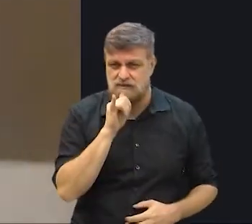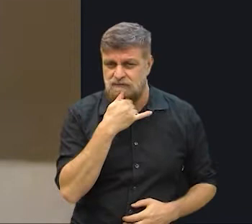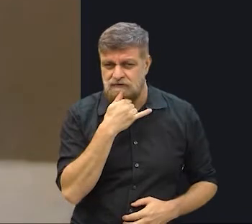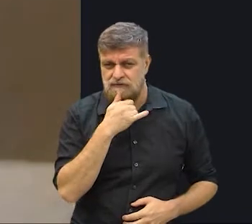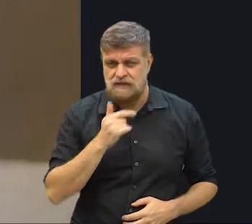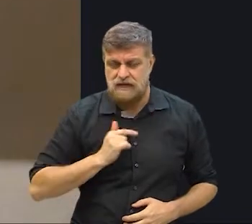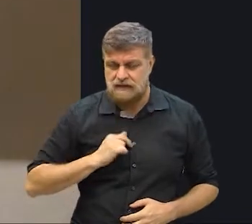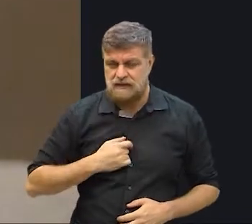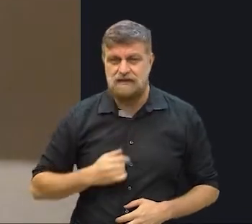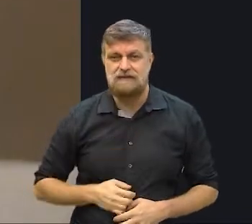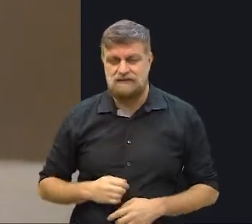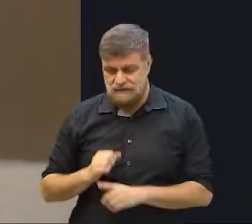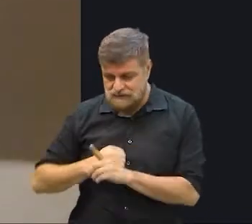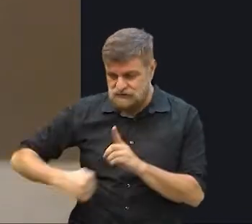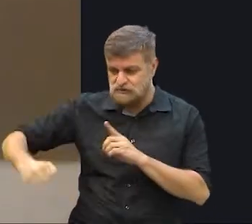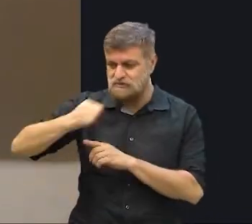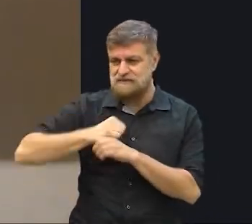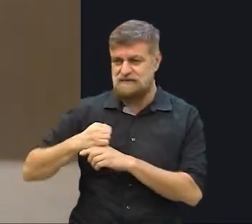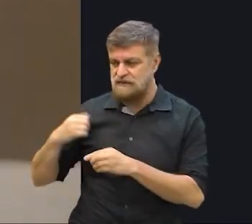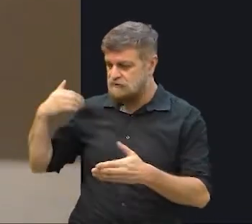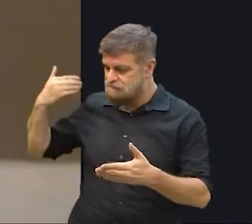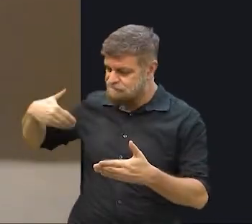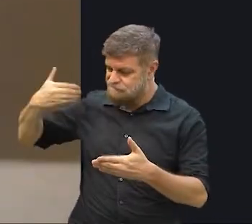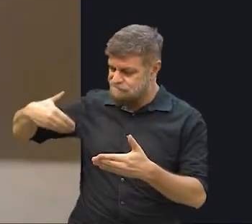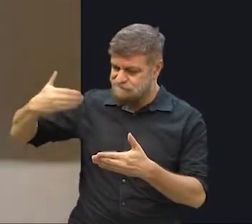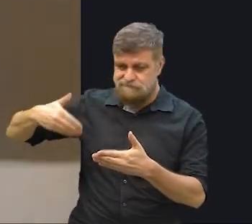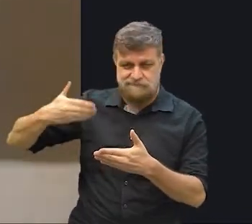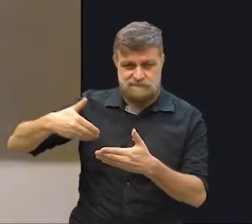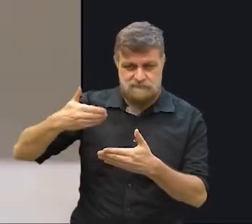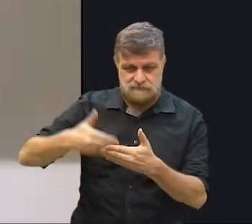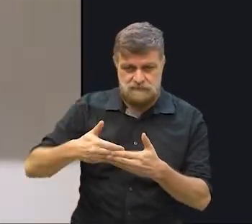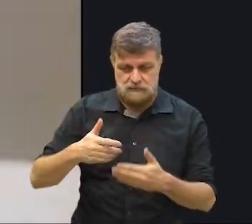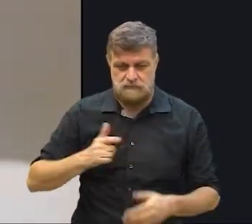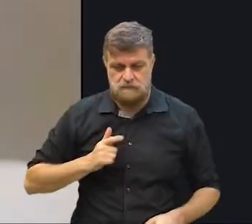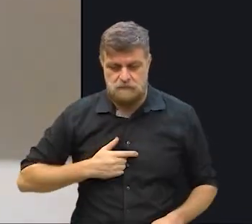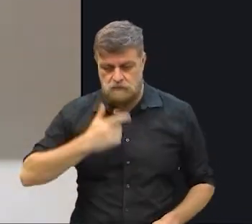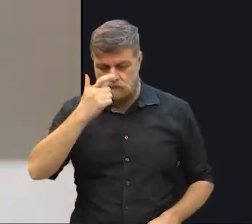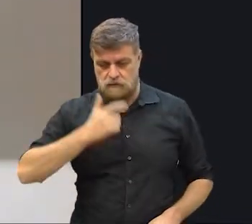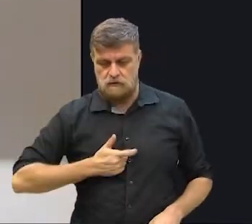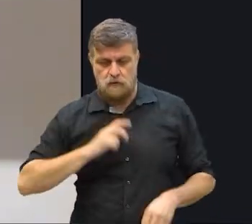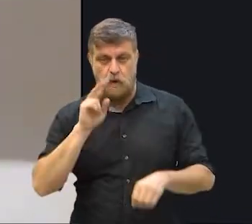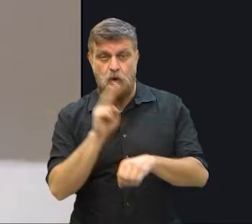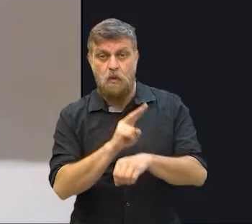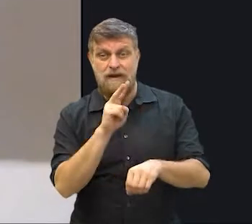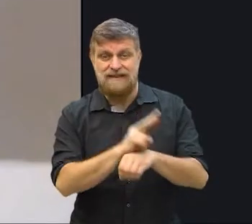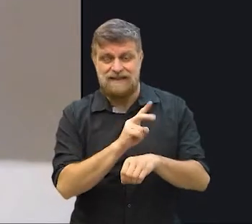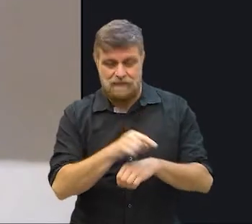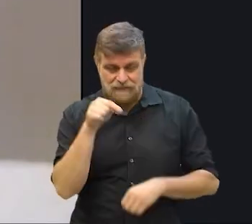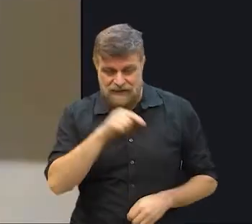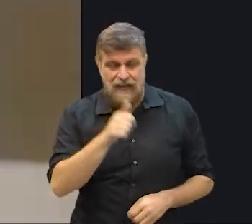é, infelizmente, uma construção social. E esse papel de protetor deveria ser o